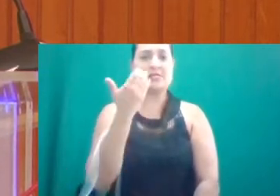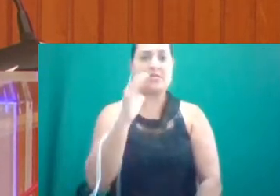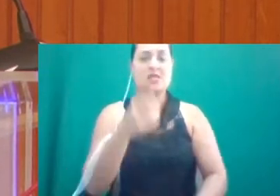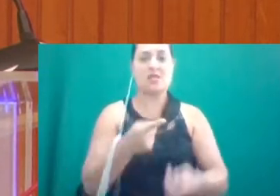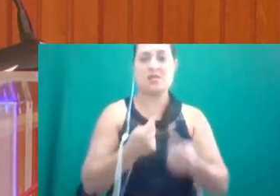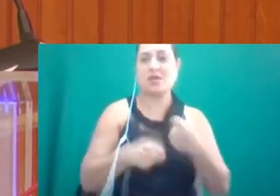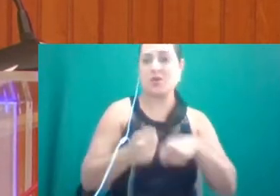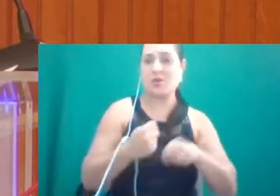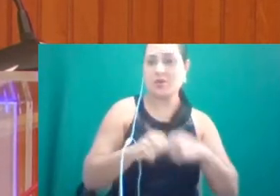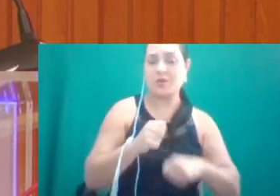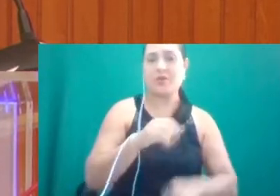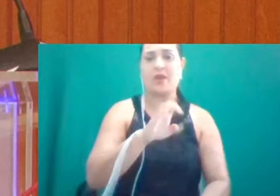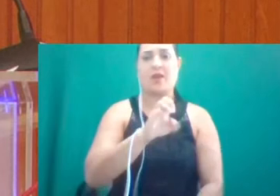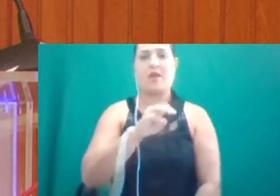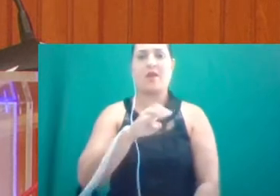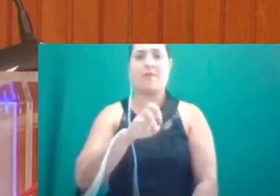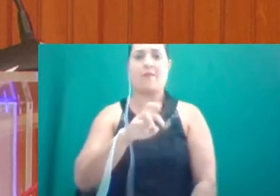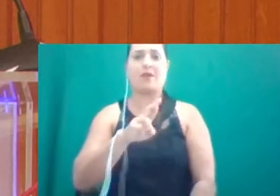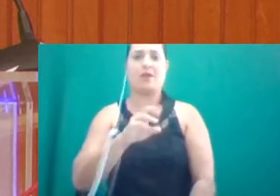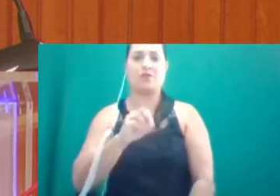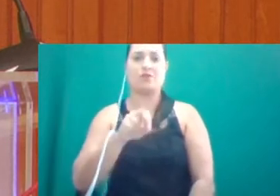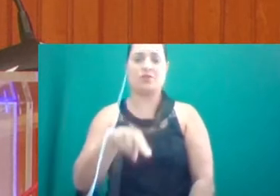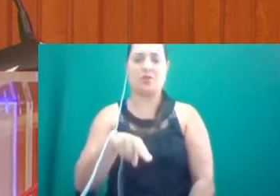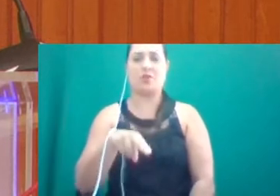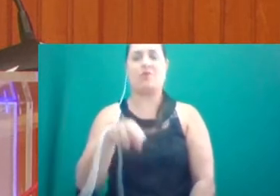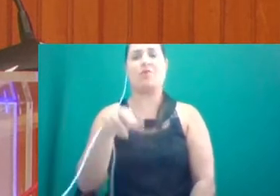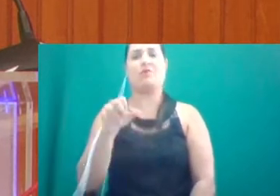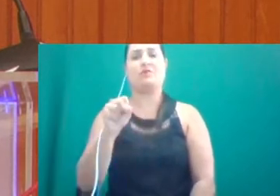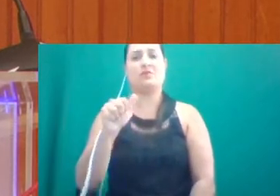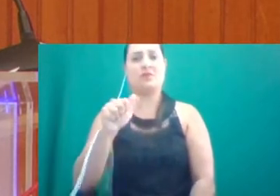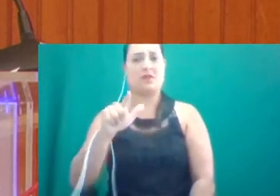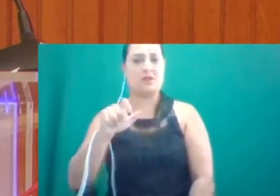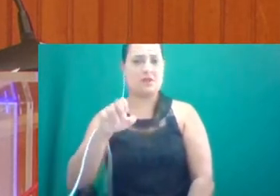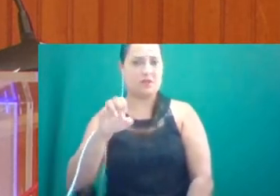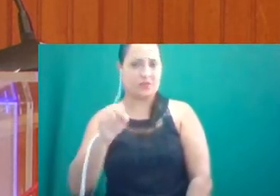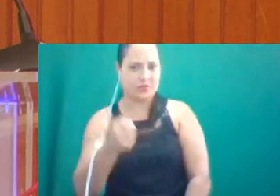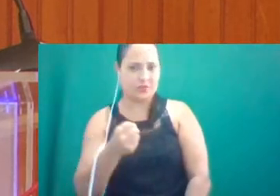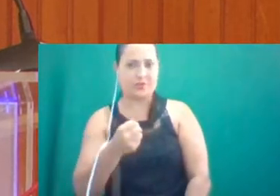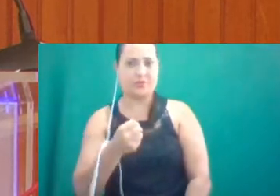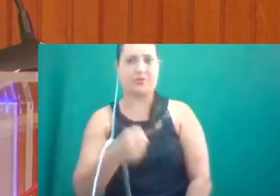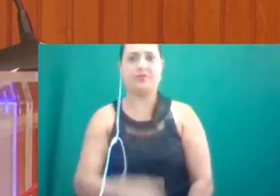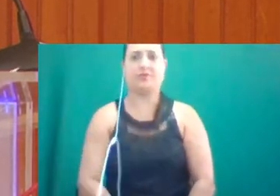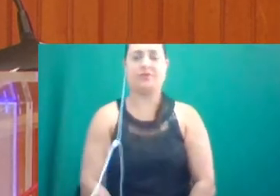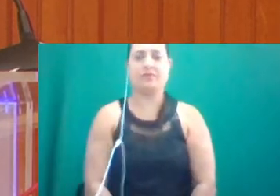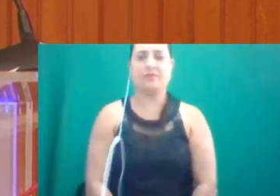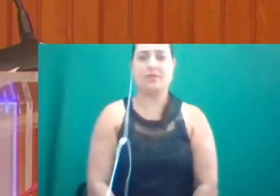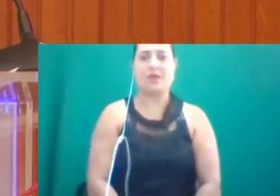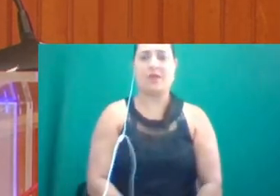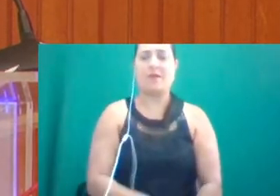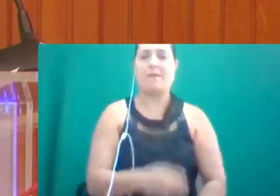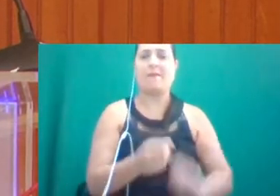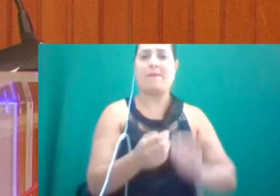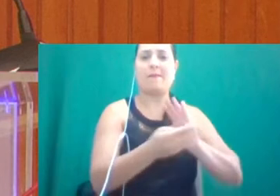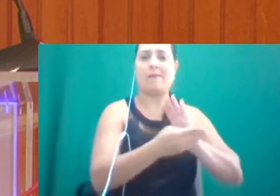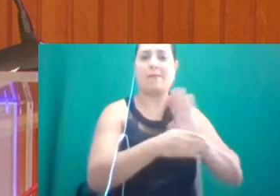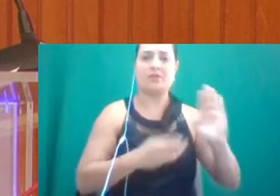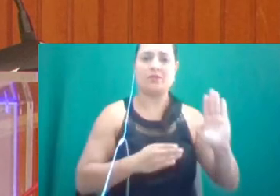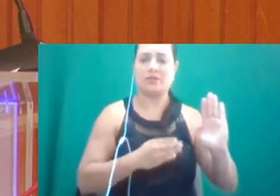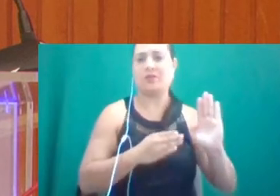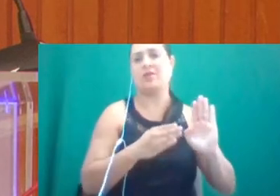de Materiais, Renata Arcelino da Silva. Bacharelado em Engenharia de